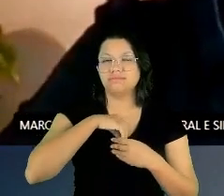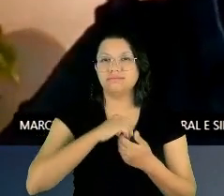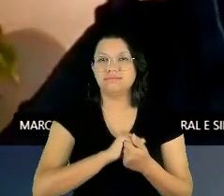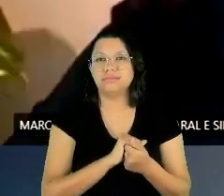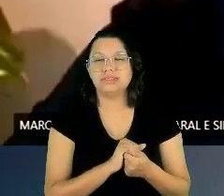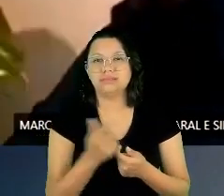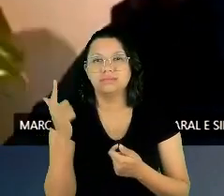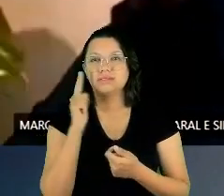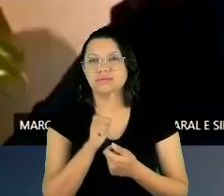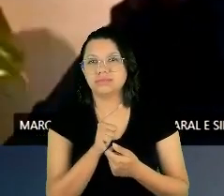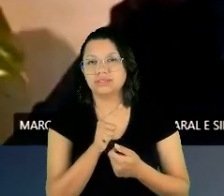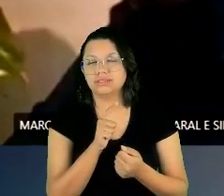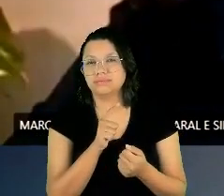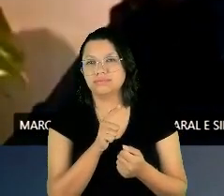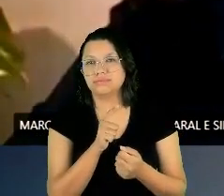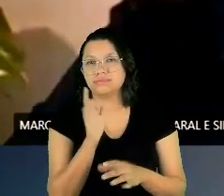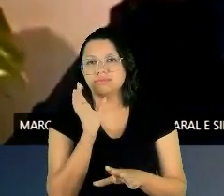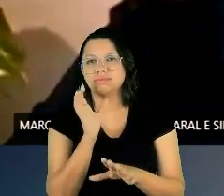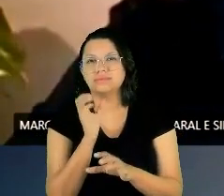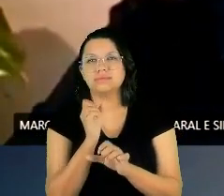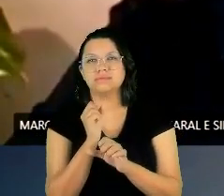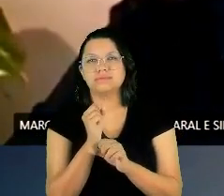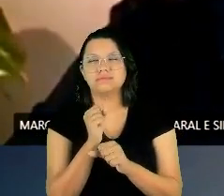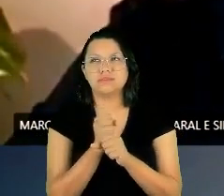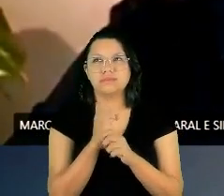que dela eu consiga inferir